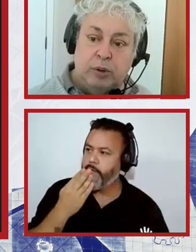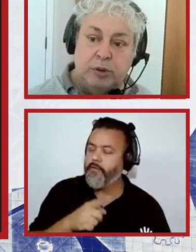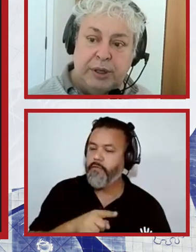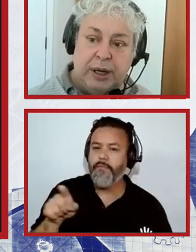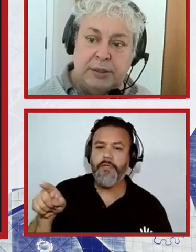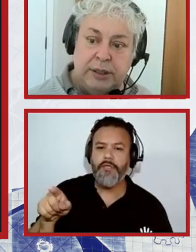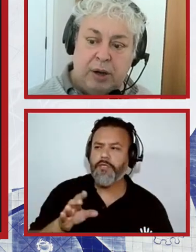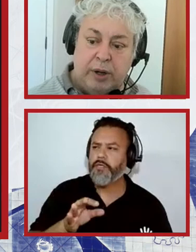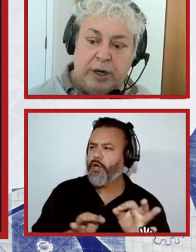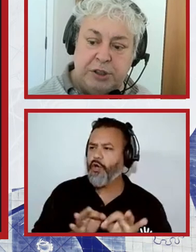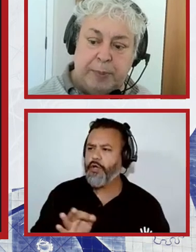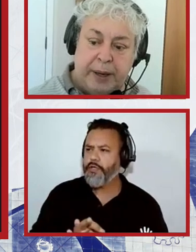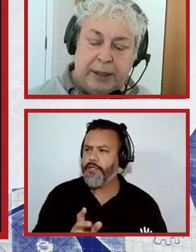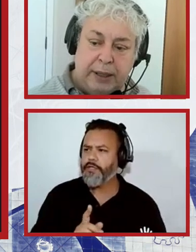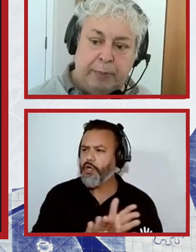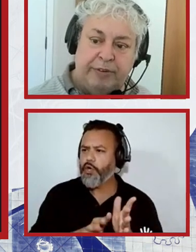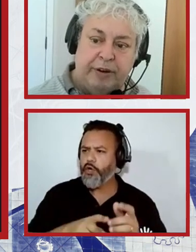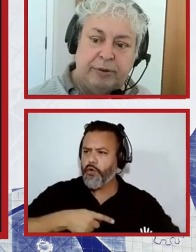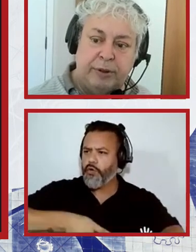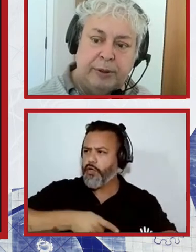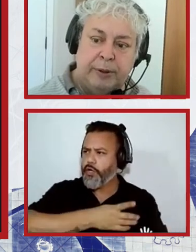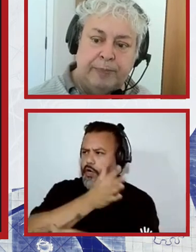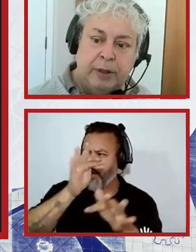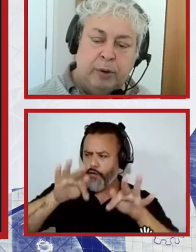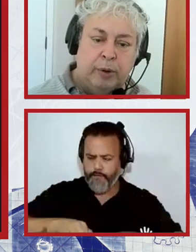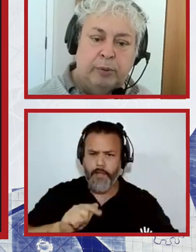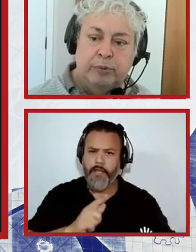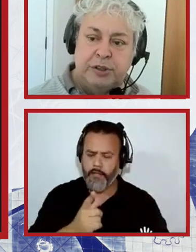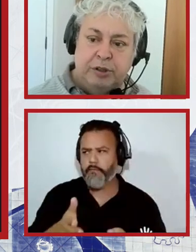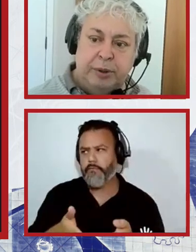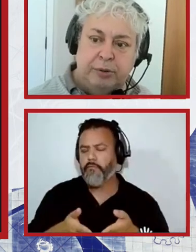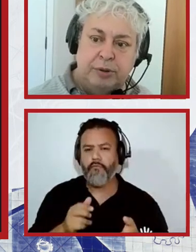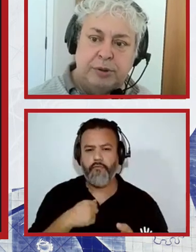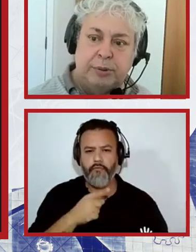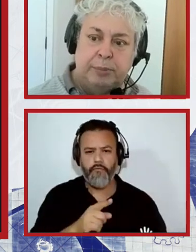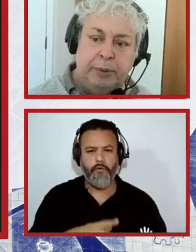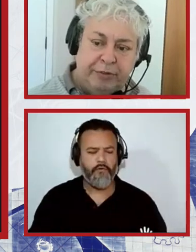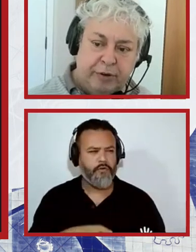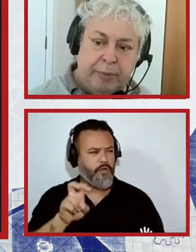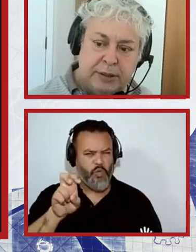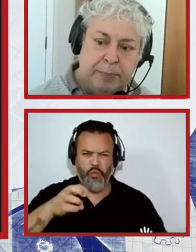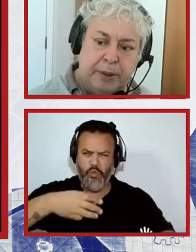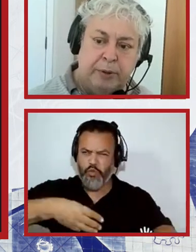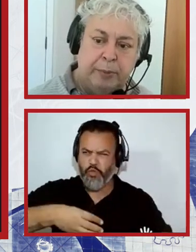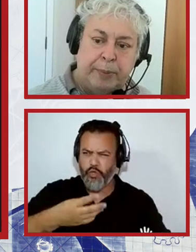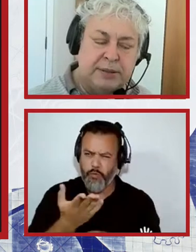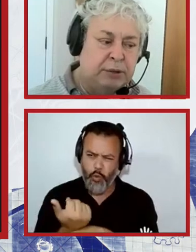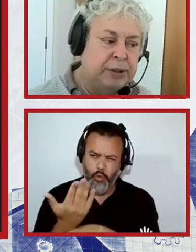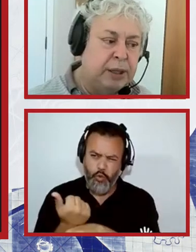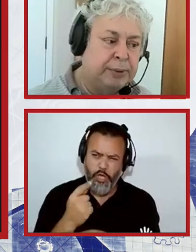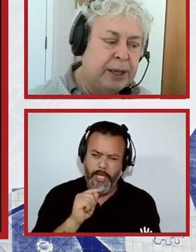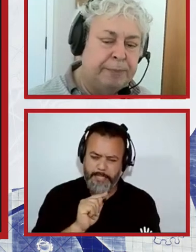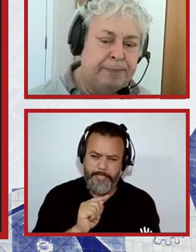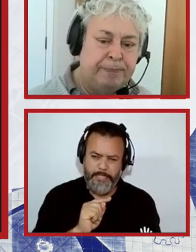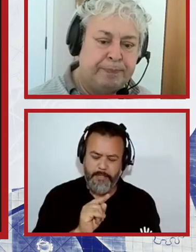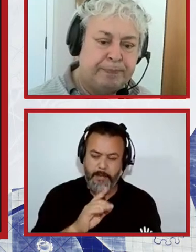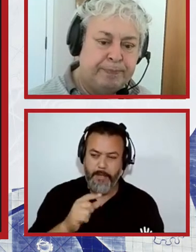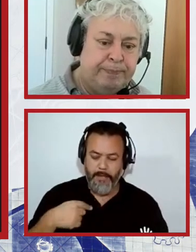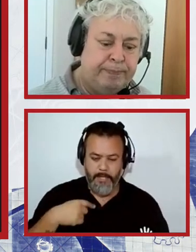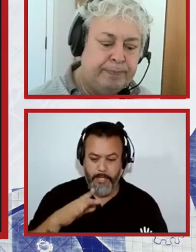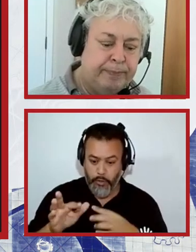informasse quando chegasse a hora de eu parar, tá? Por favor, uns 5 minutos, me informasse para eu não passar do tempo,